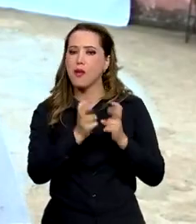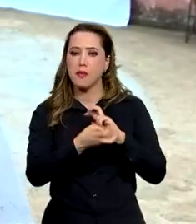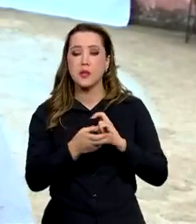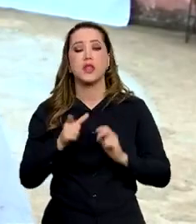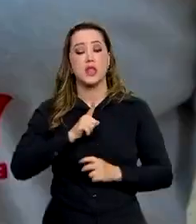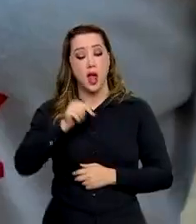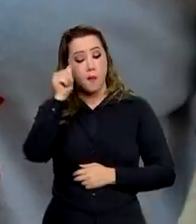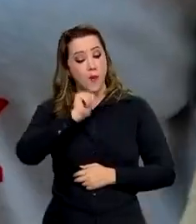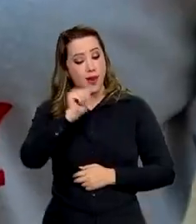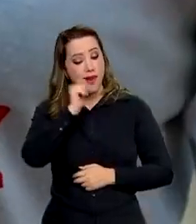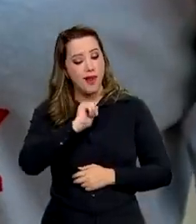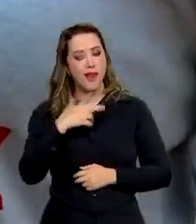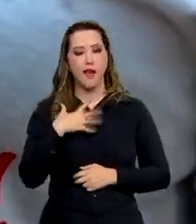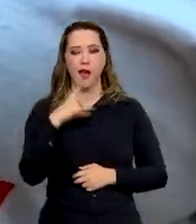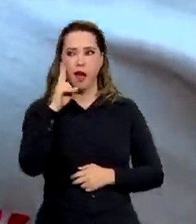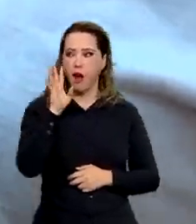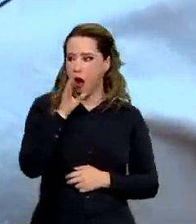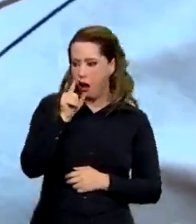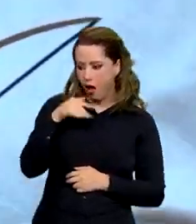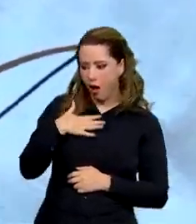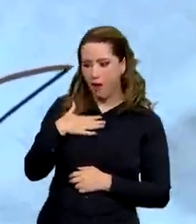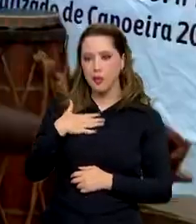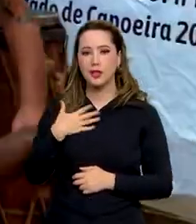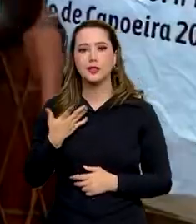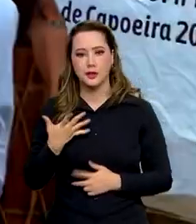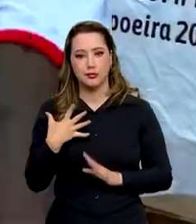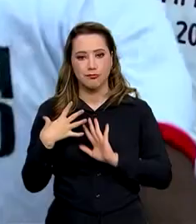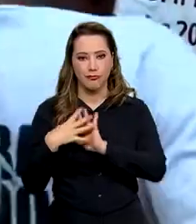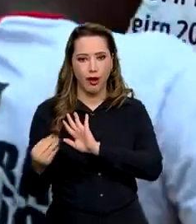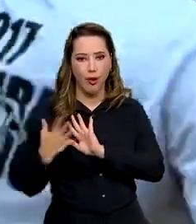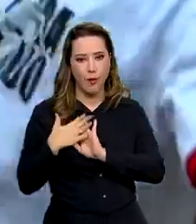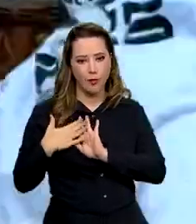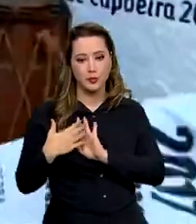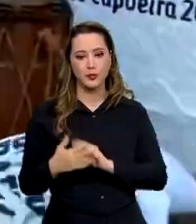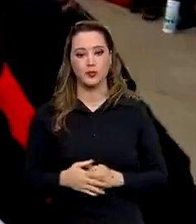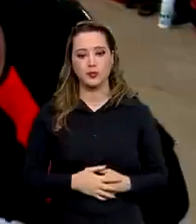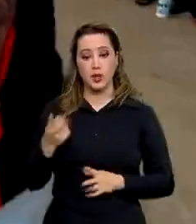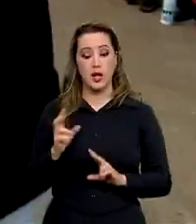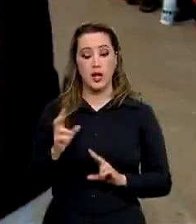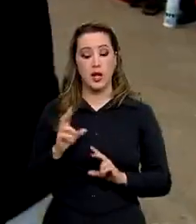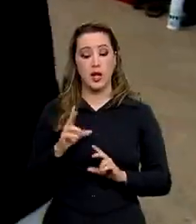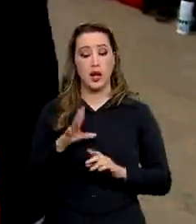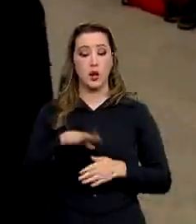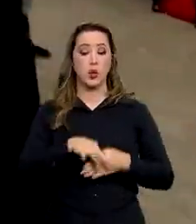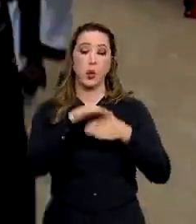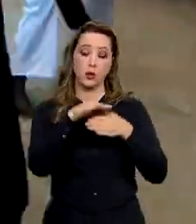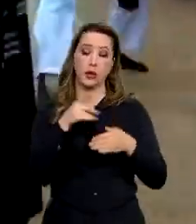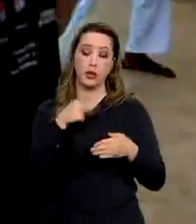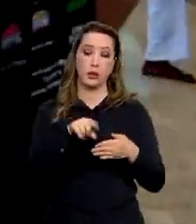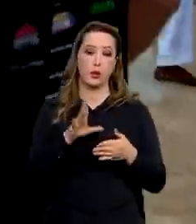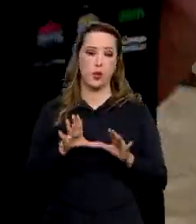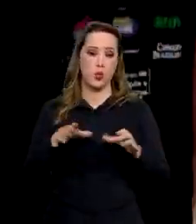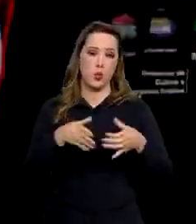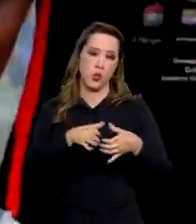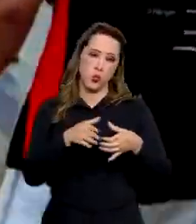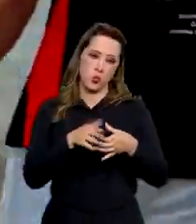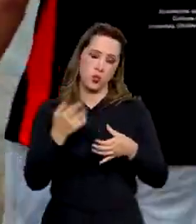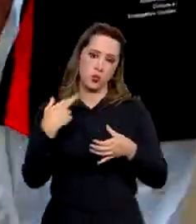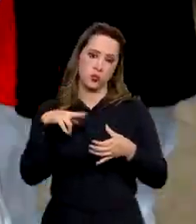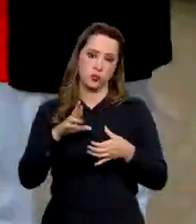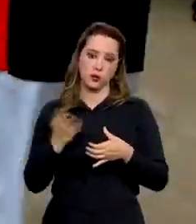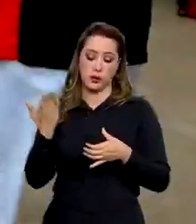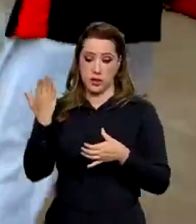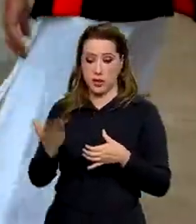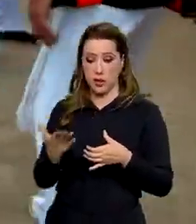mulherada que inspira em mim. Mestre Halil é brasiliense e coordena o grupo Raízes. Ele foi um dos responsáveis